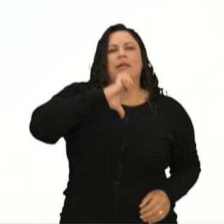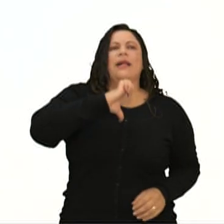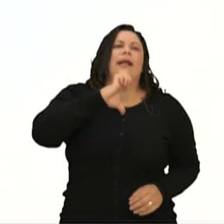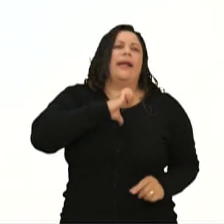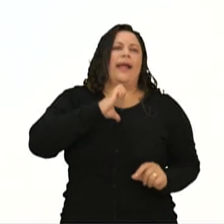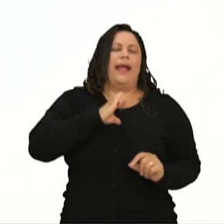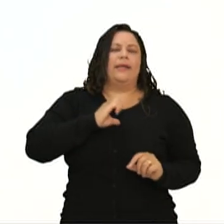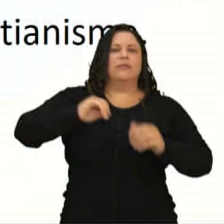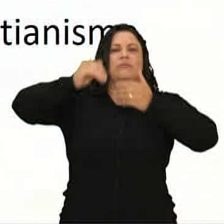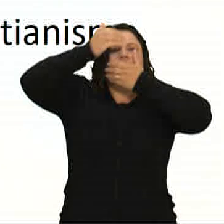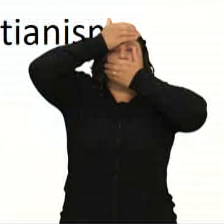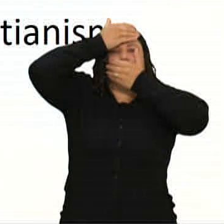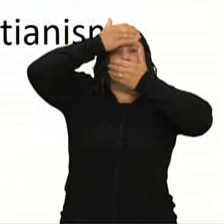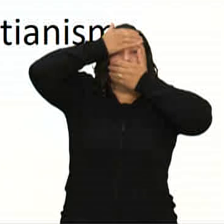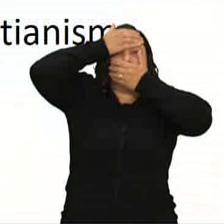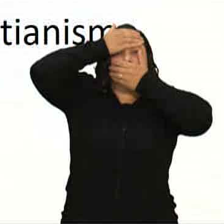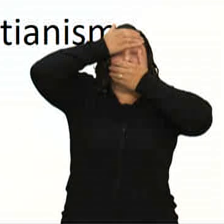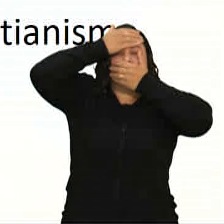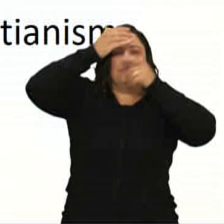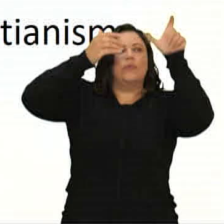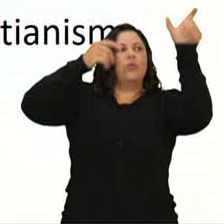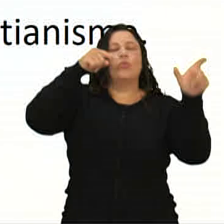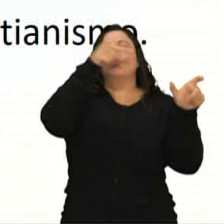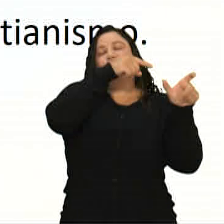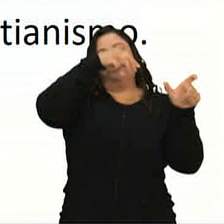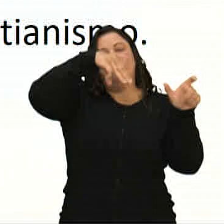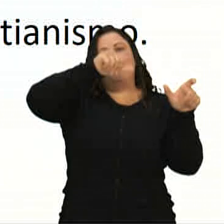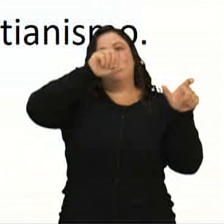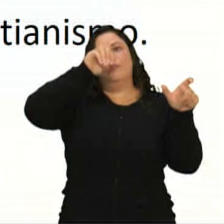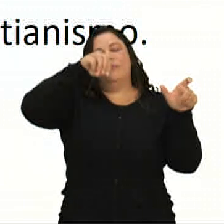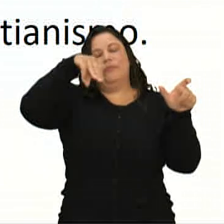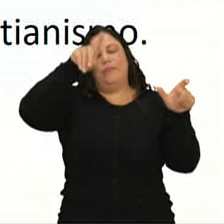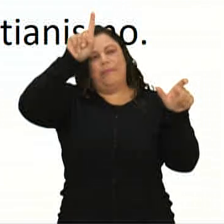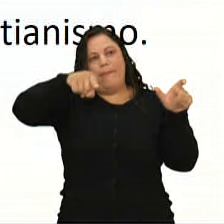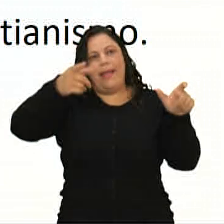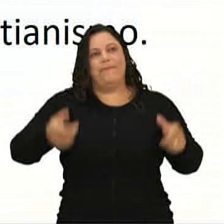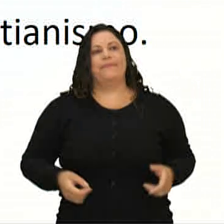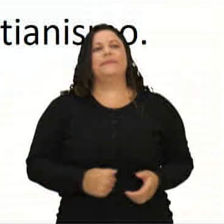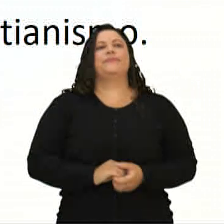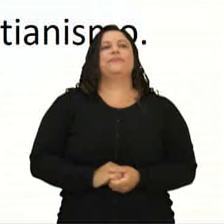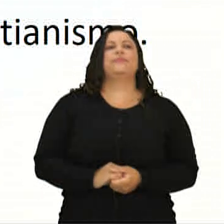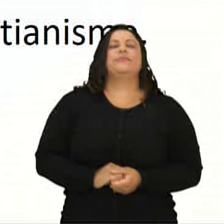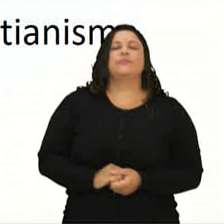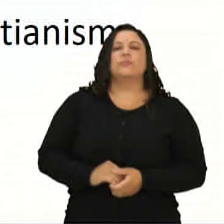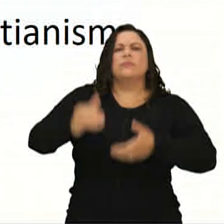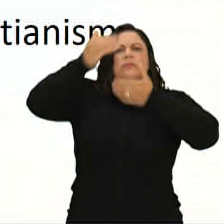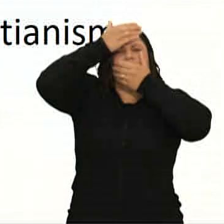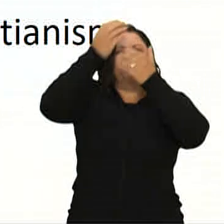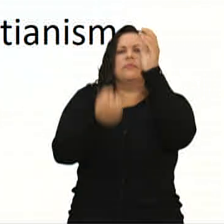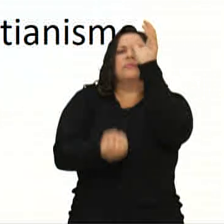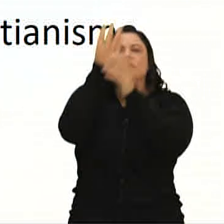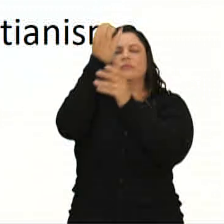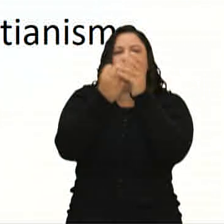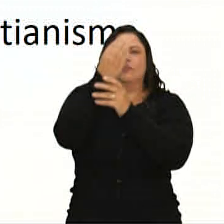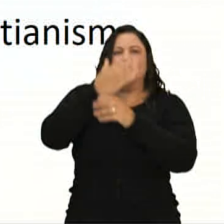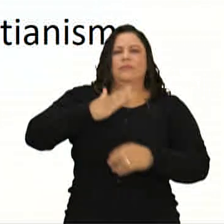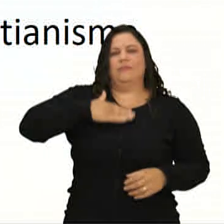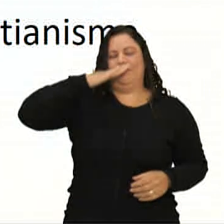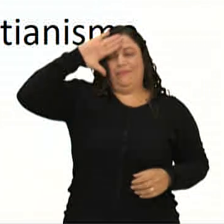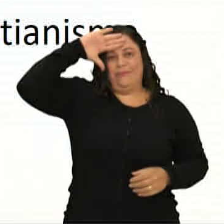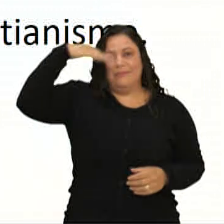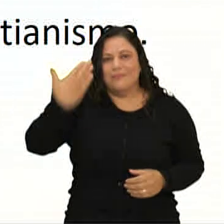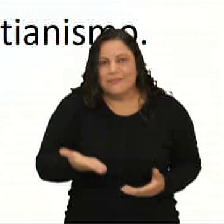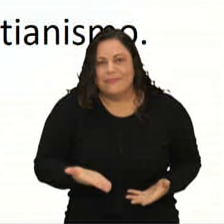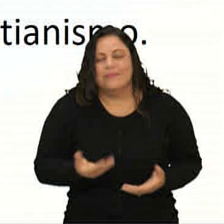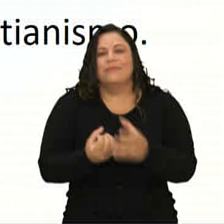islamismo. Tá? O Islã teve origem na Arábia e ainda hoje está intimamente